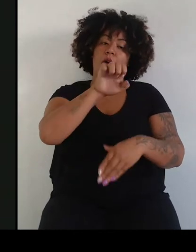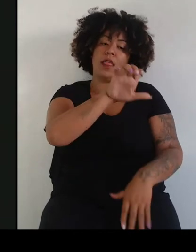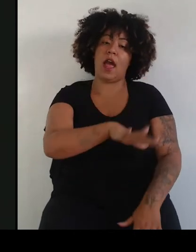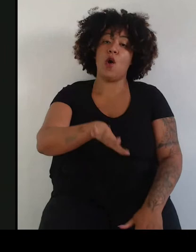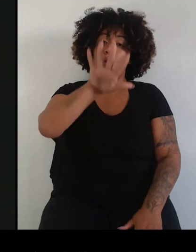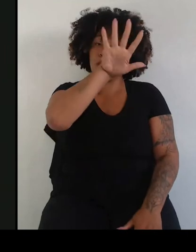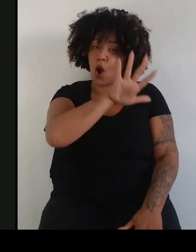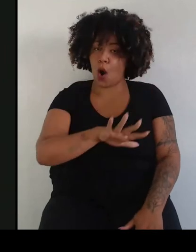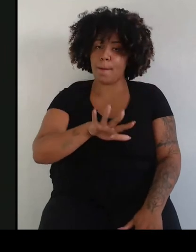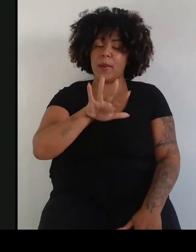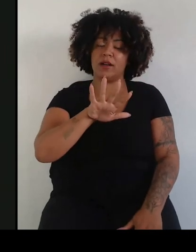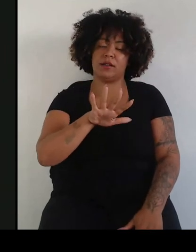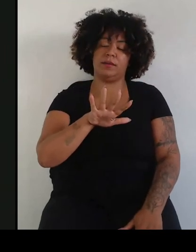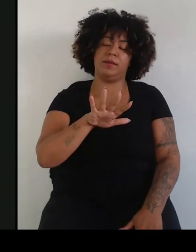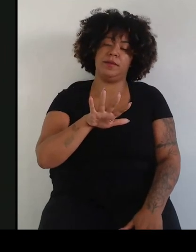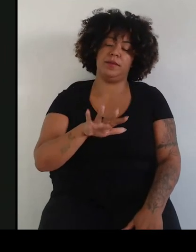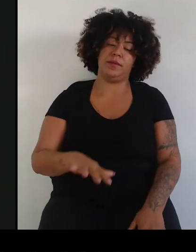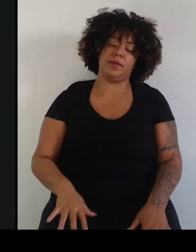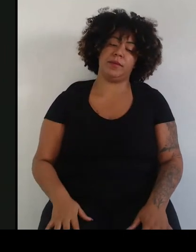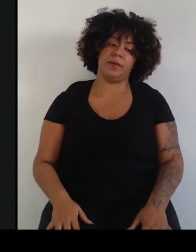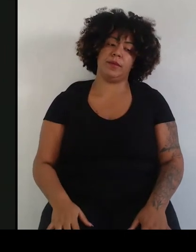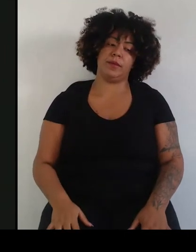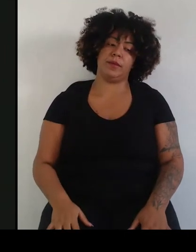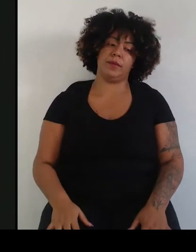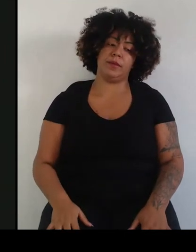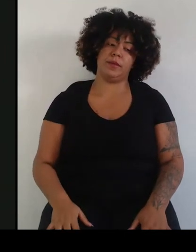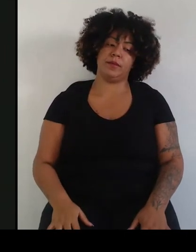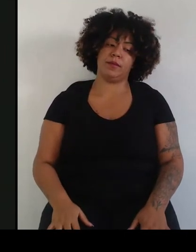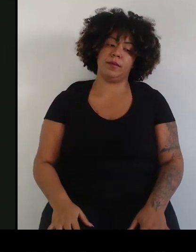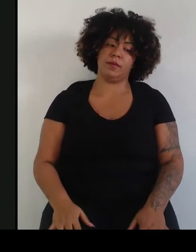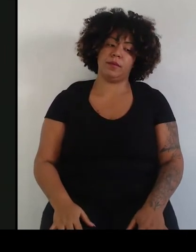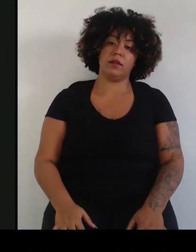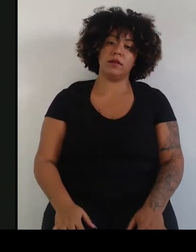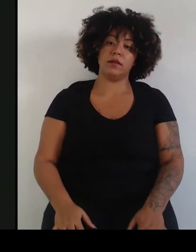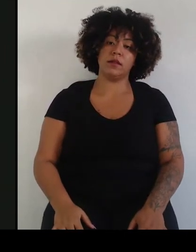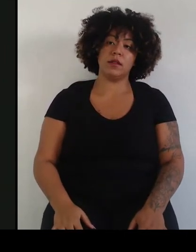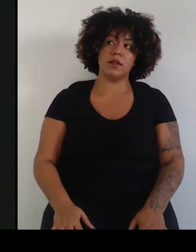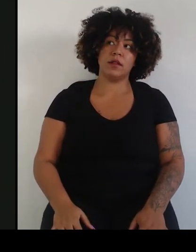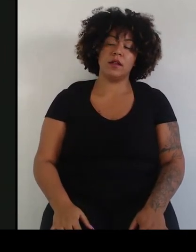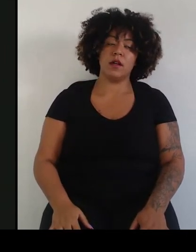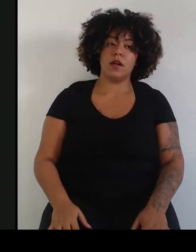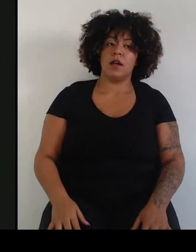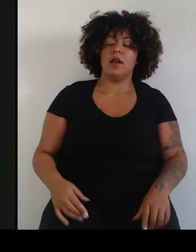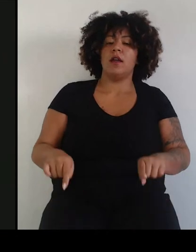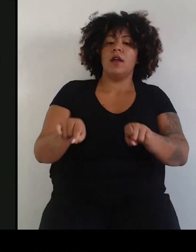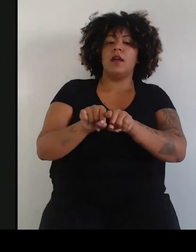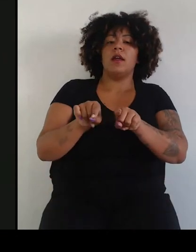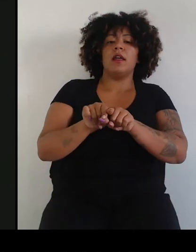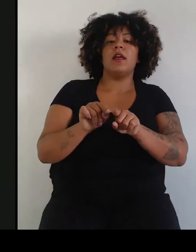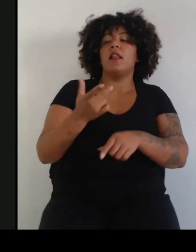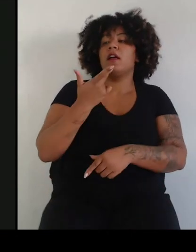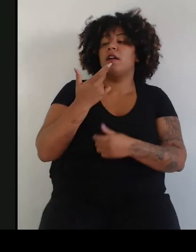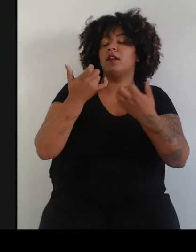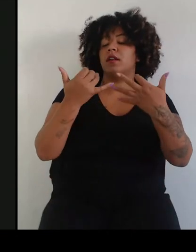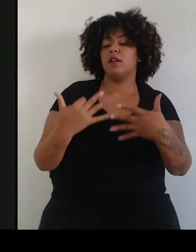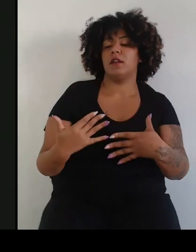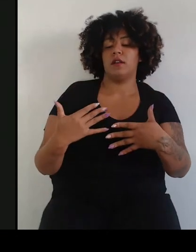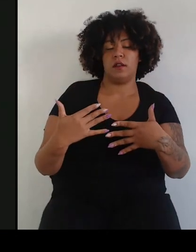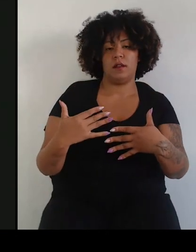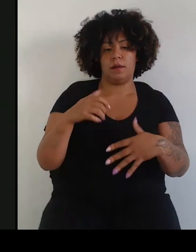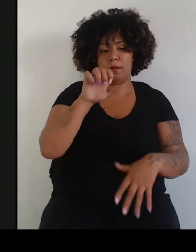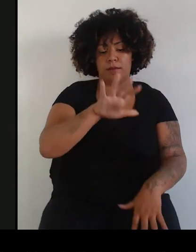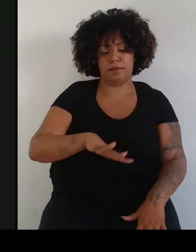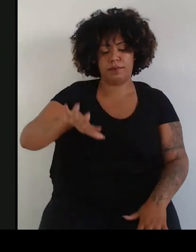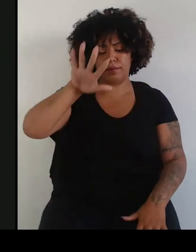na quando ele trabalha o mundo na paz América ele representa muitas cenas de